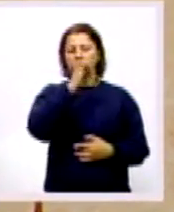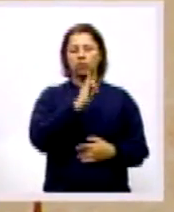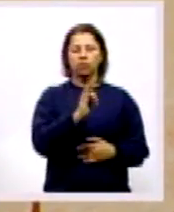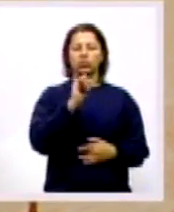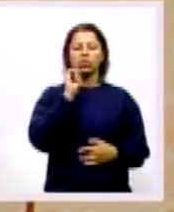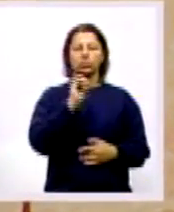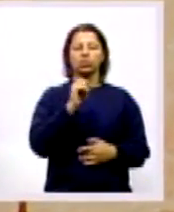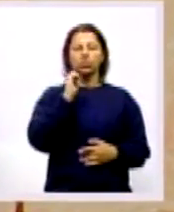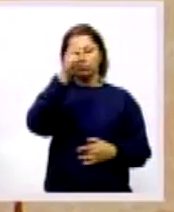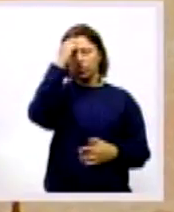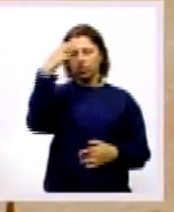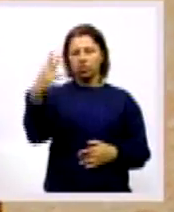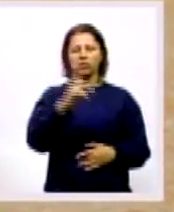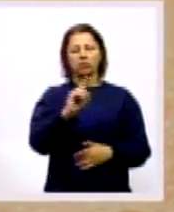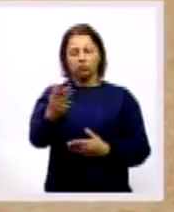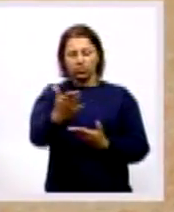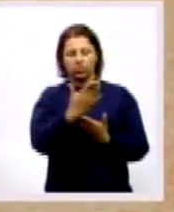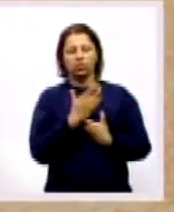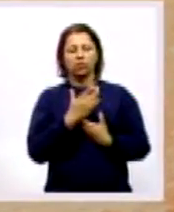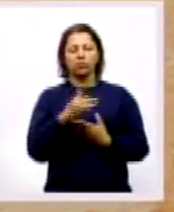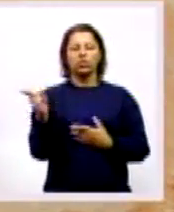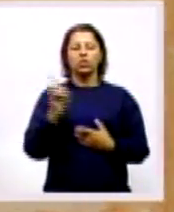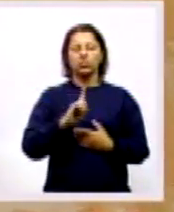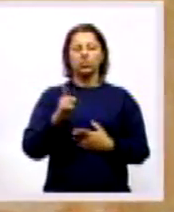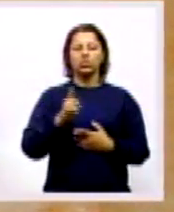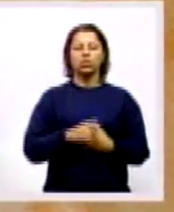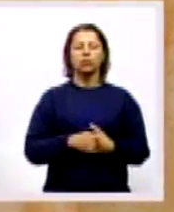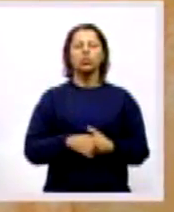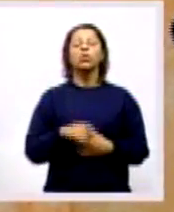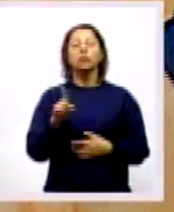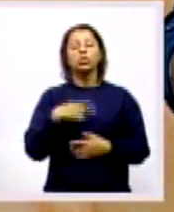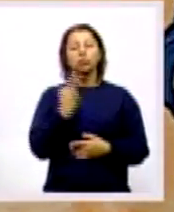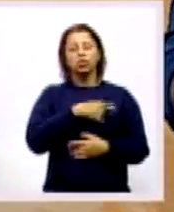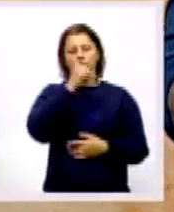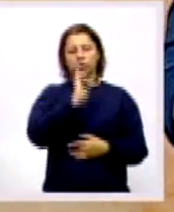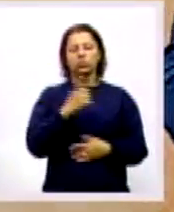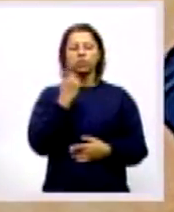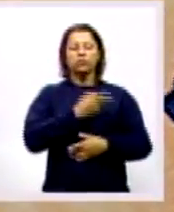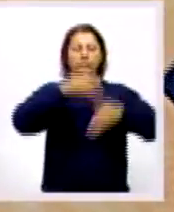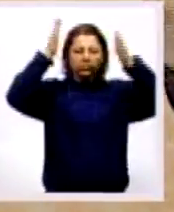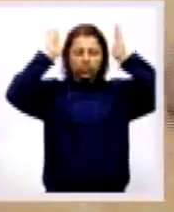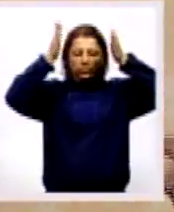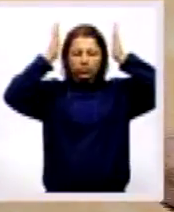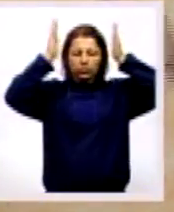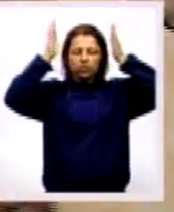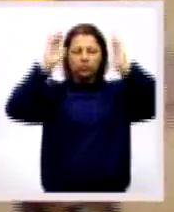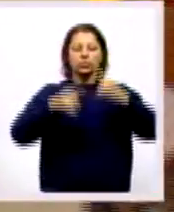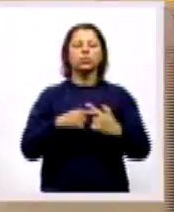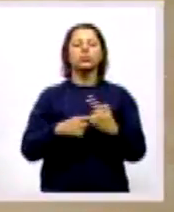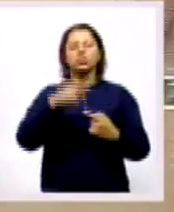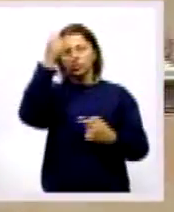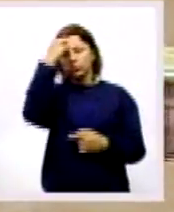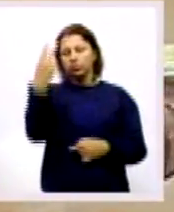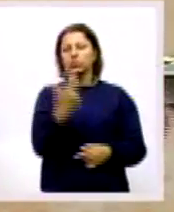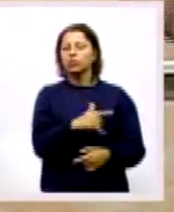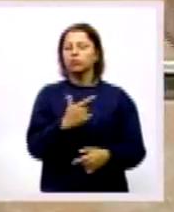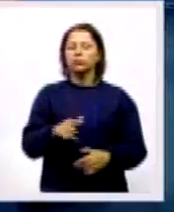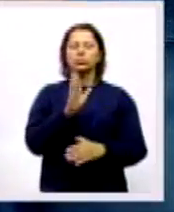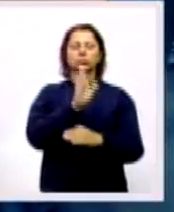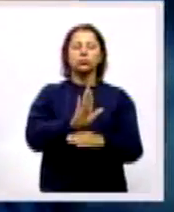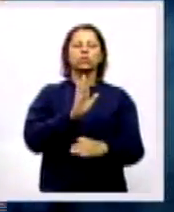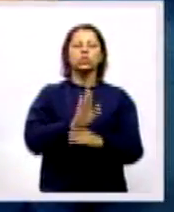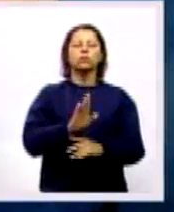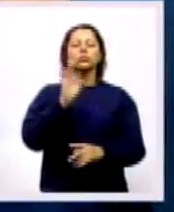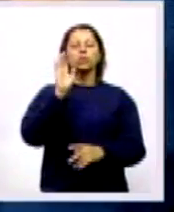que a inteligência não agiu a nosso favor, nós estamos dizendo que nós somos burros. Uma inteligência que não age a seu favor é